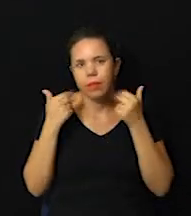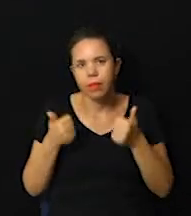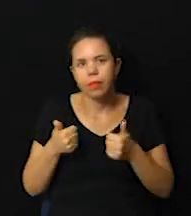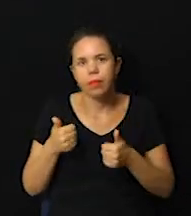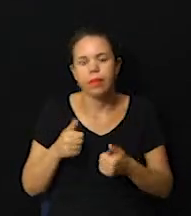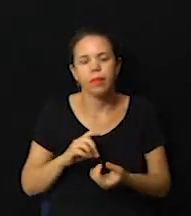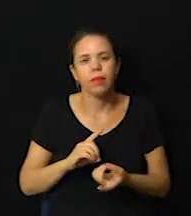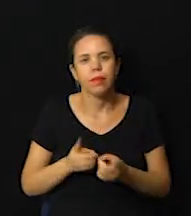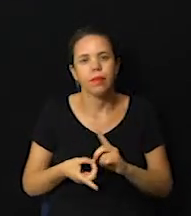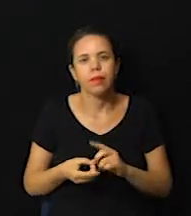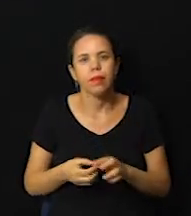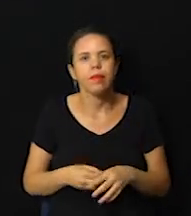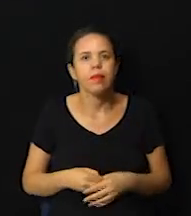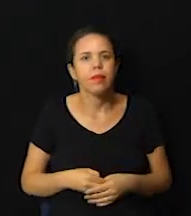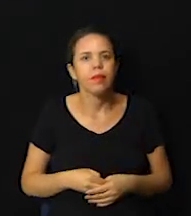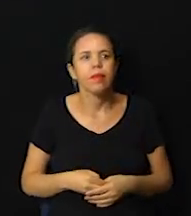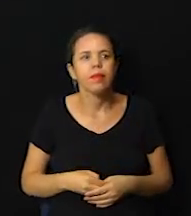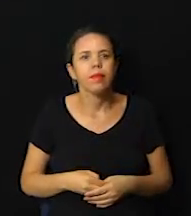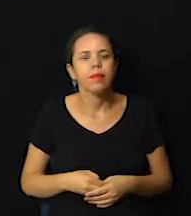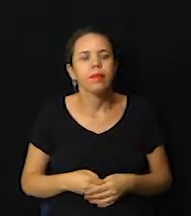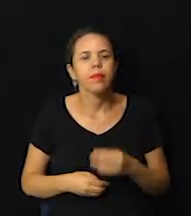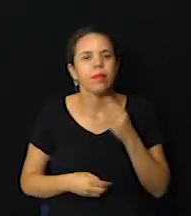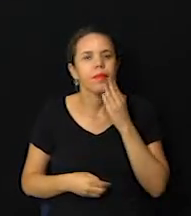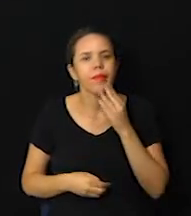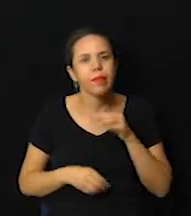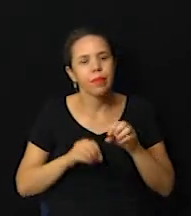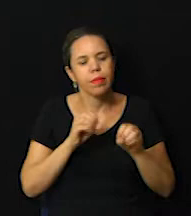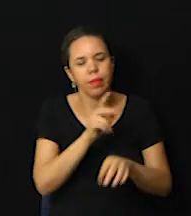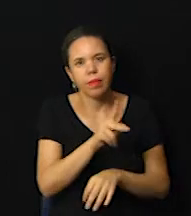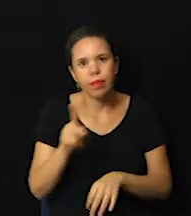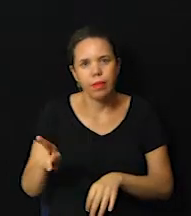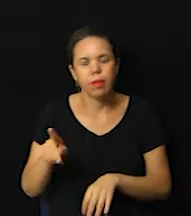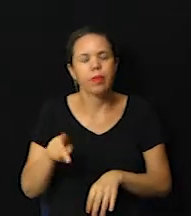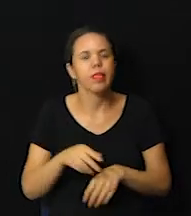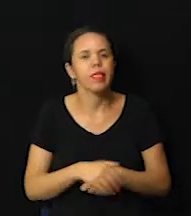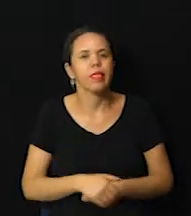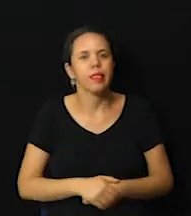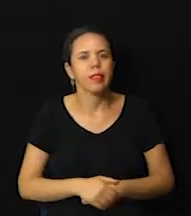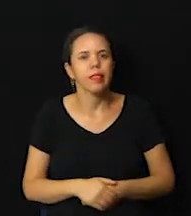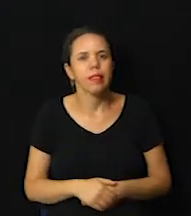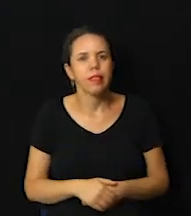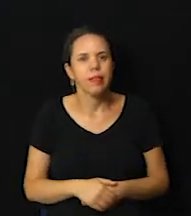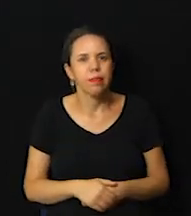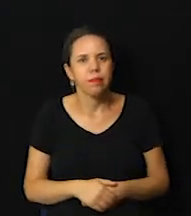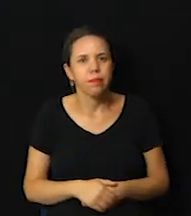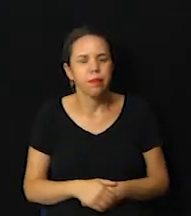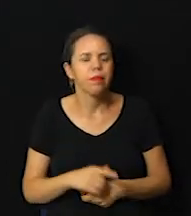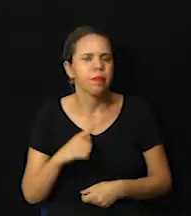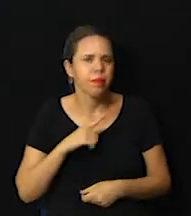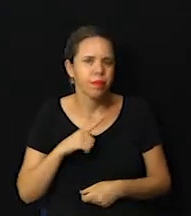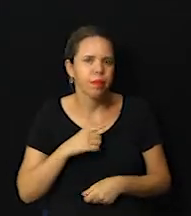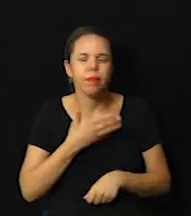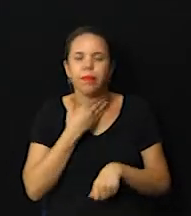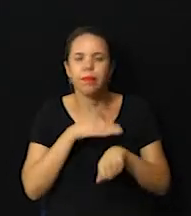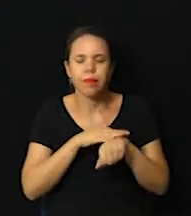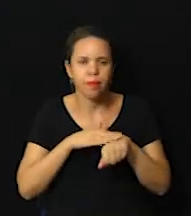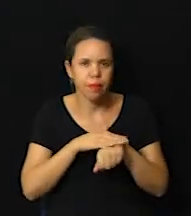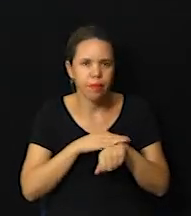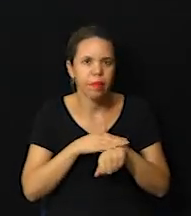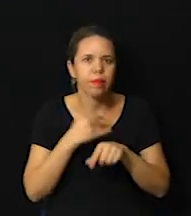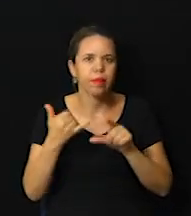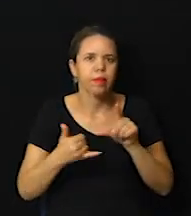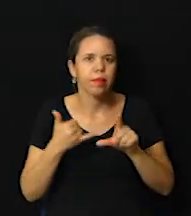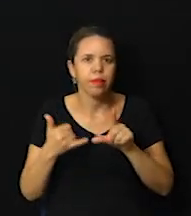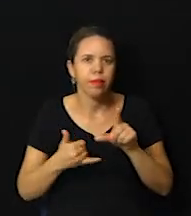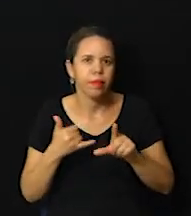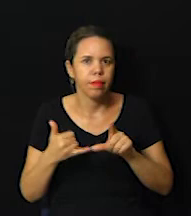oficinas. E aí, os educadores, né, sociais. Tem a roda de conversa, então é bem lúdico,